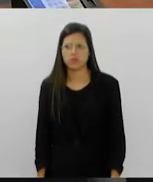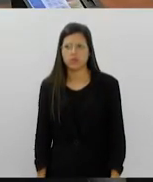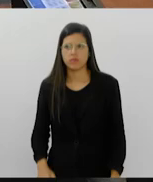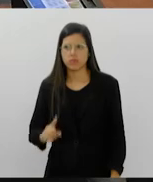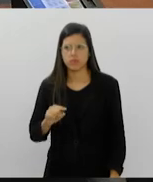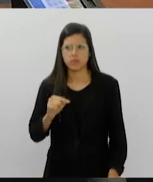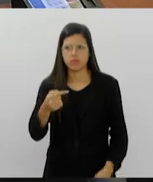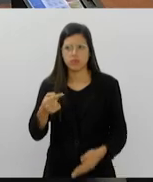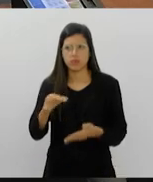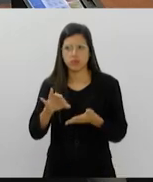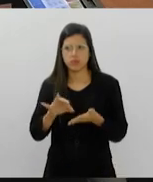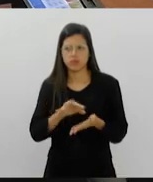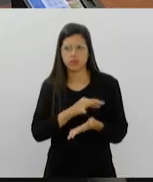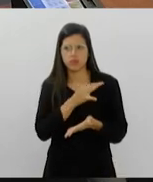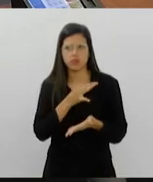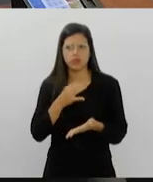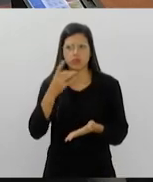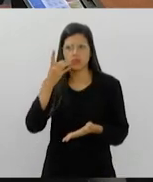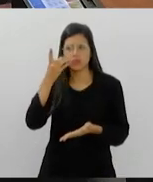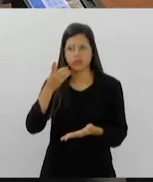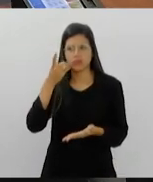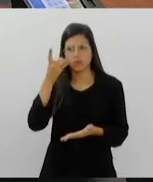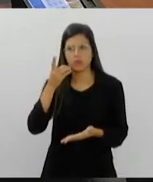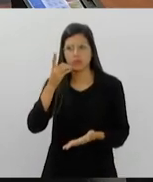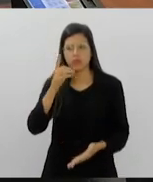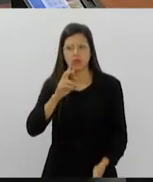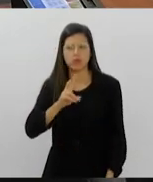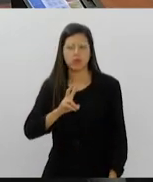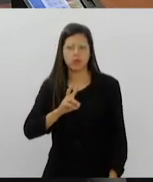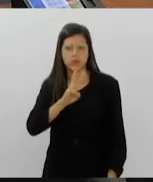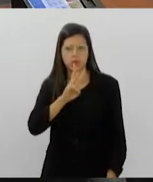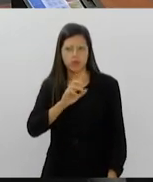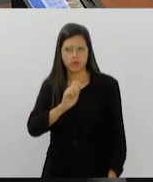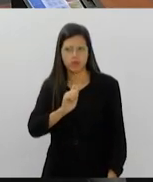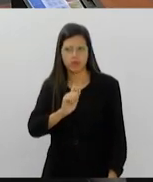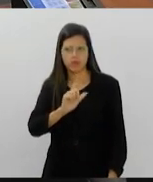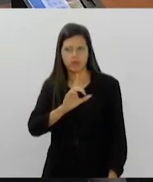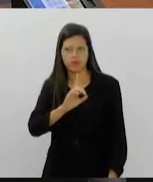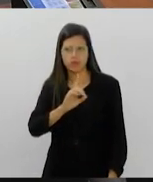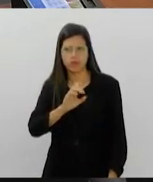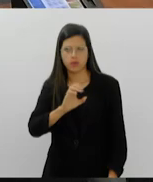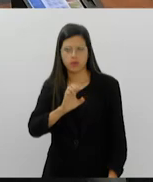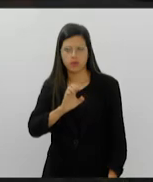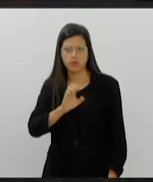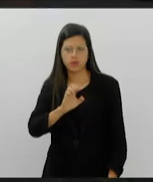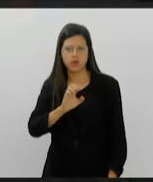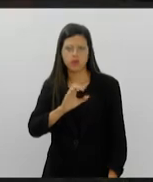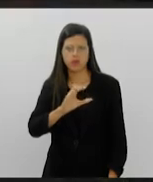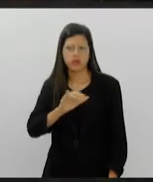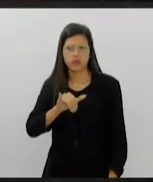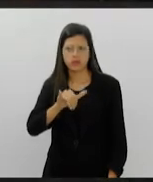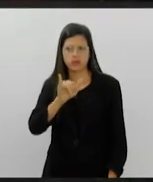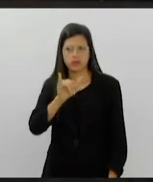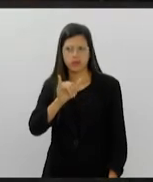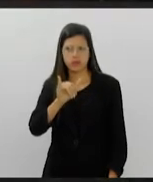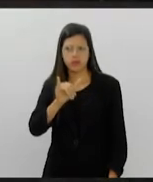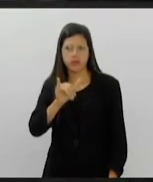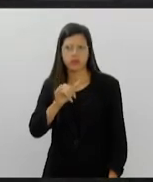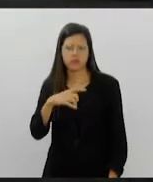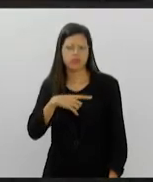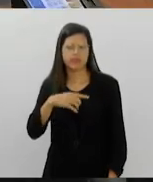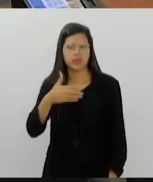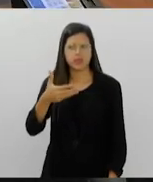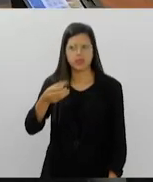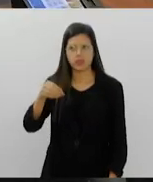Próximo orador inscrito é o nobre deputado Valdecir da Saúde, que dispõe de 10